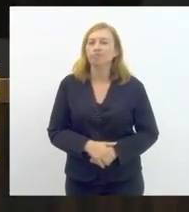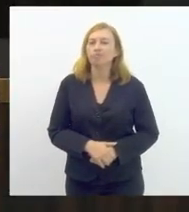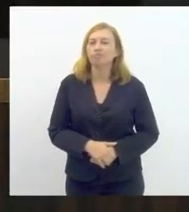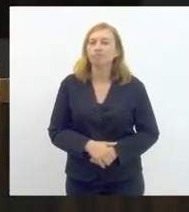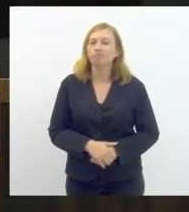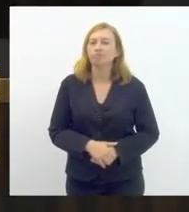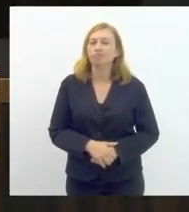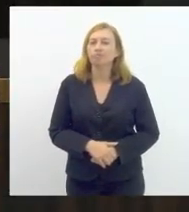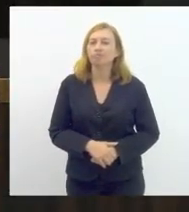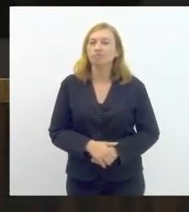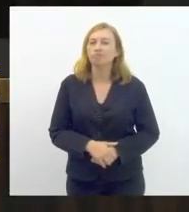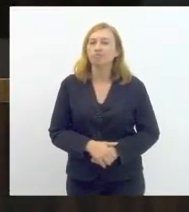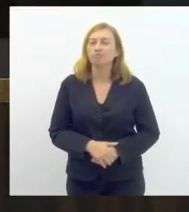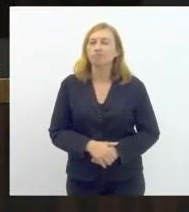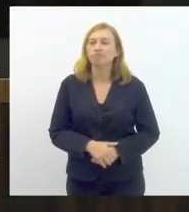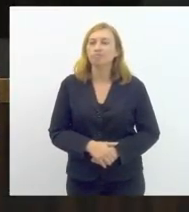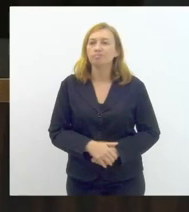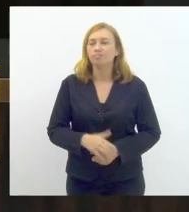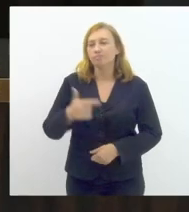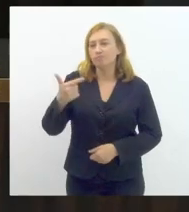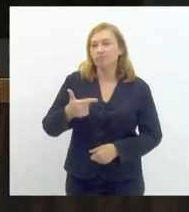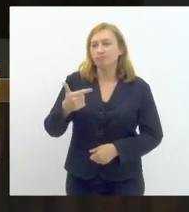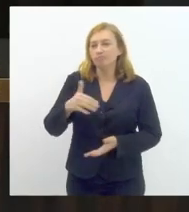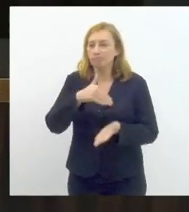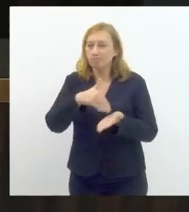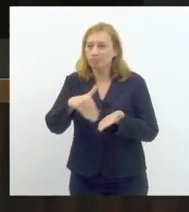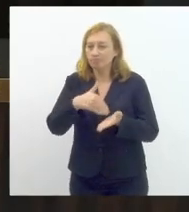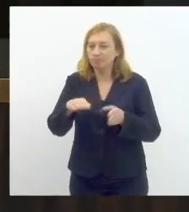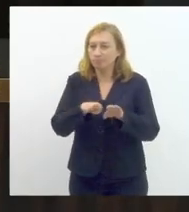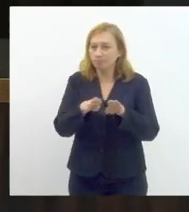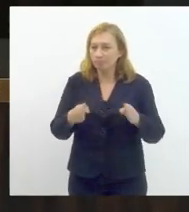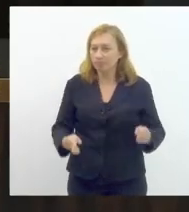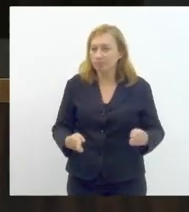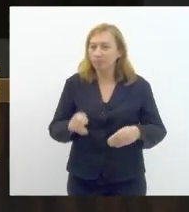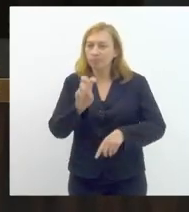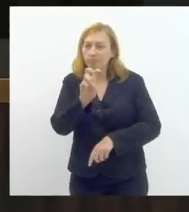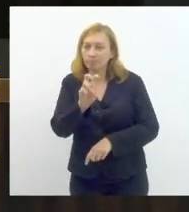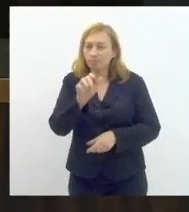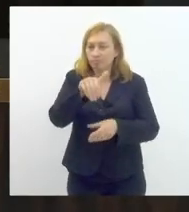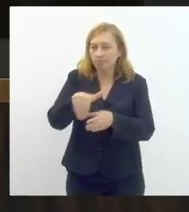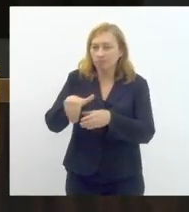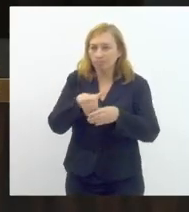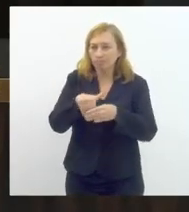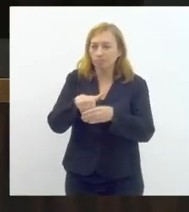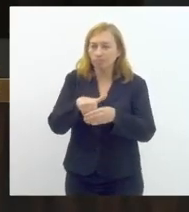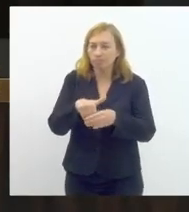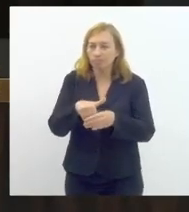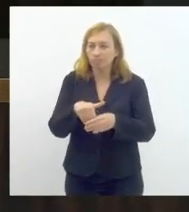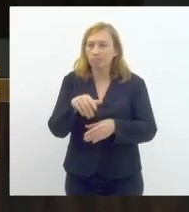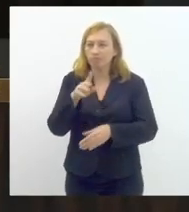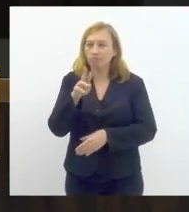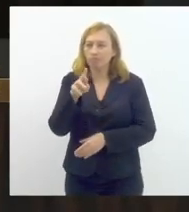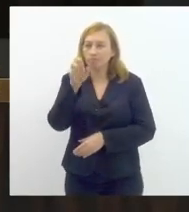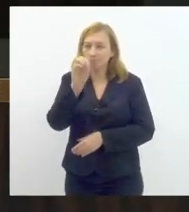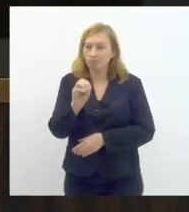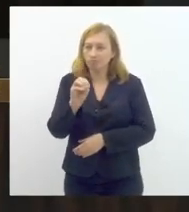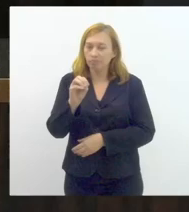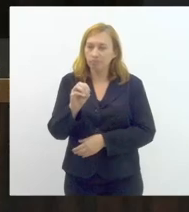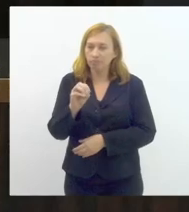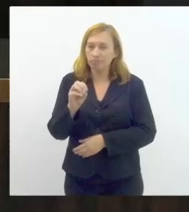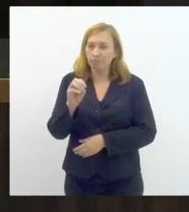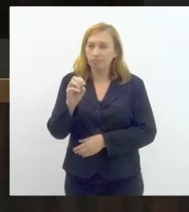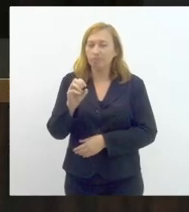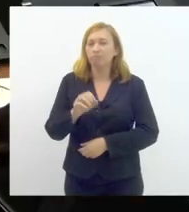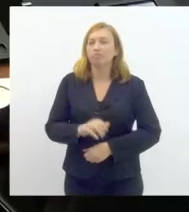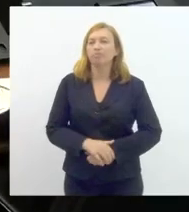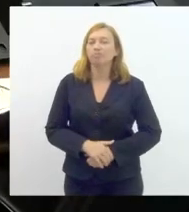Quem ficou, então, de segundo secretário da mesa, com 5 votos, foi Breno Costa de Cordeiro.